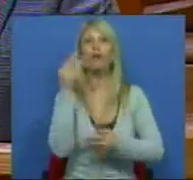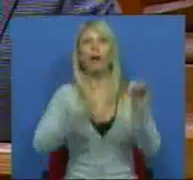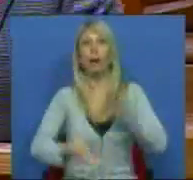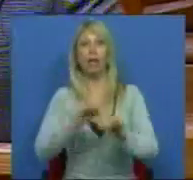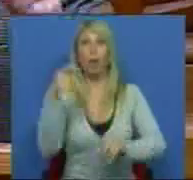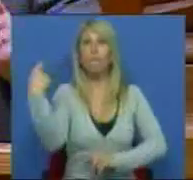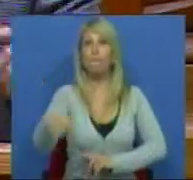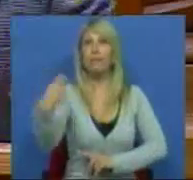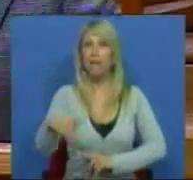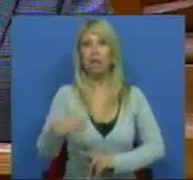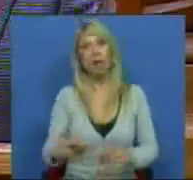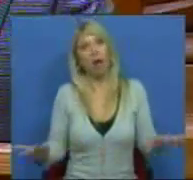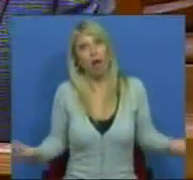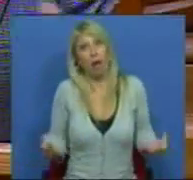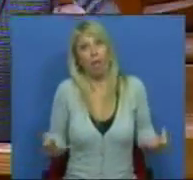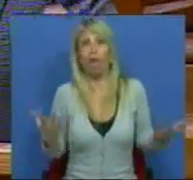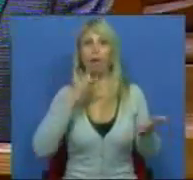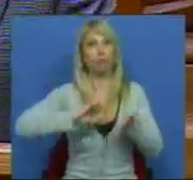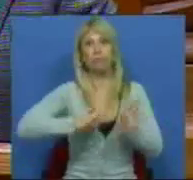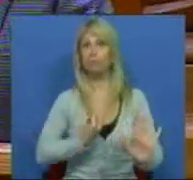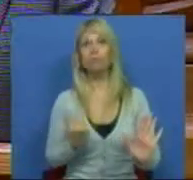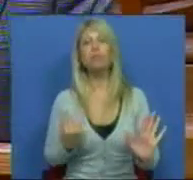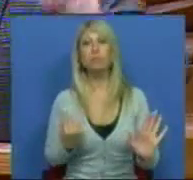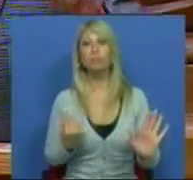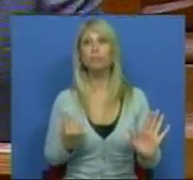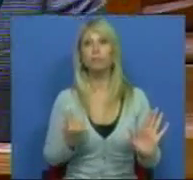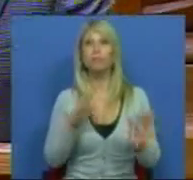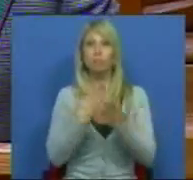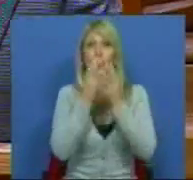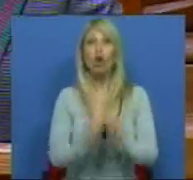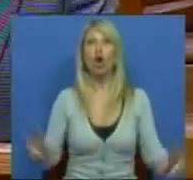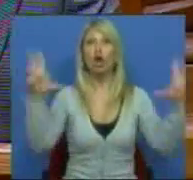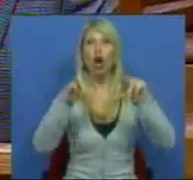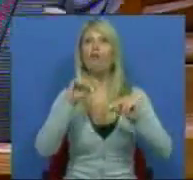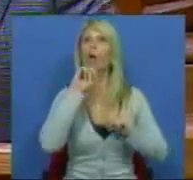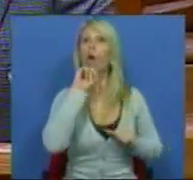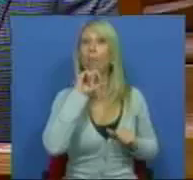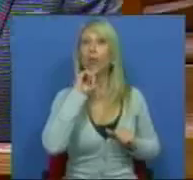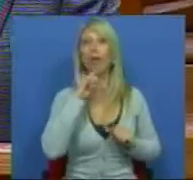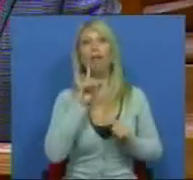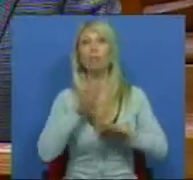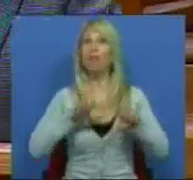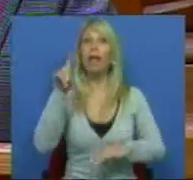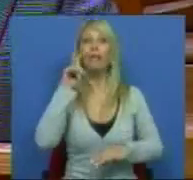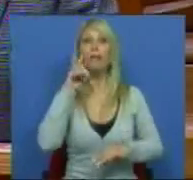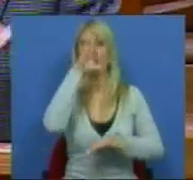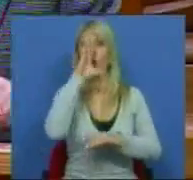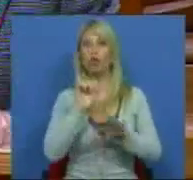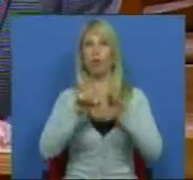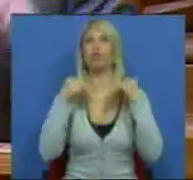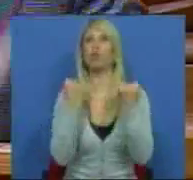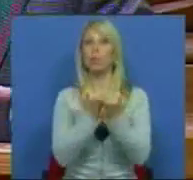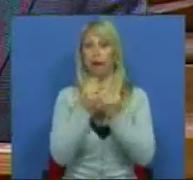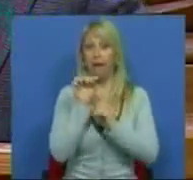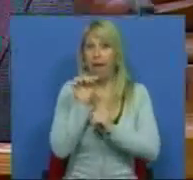eleições presidenciais são um elemento absolutamente indispensável para uma nova oportunidade à defesa do Estado Social. E